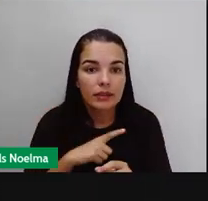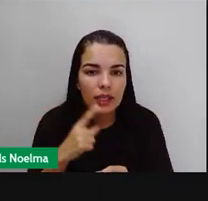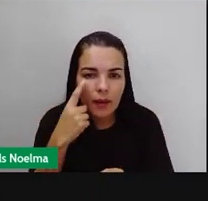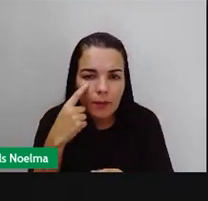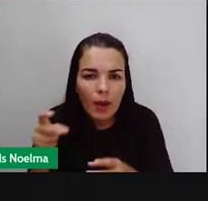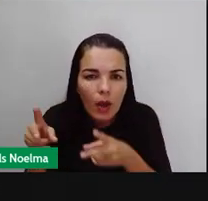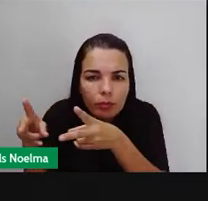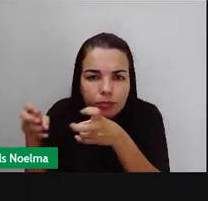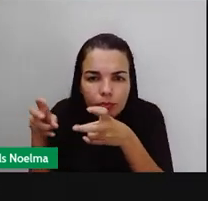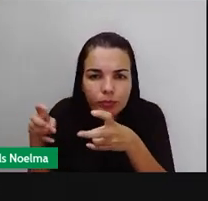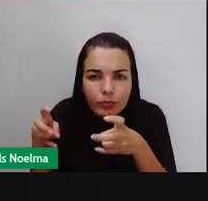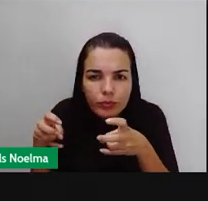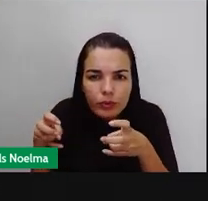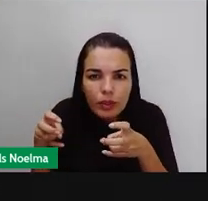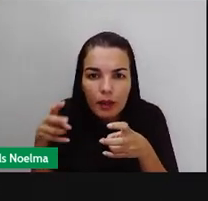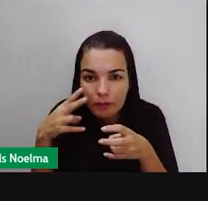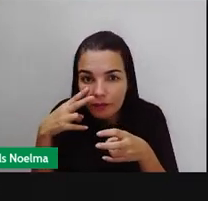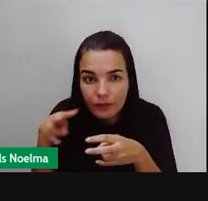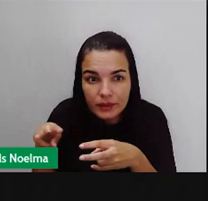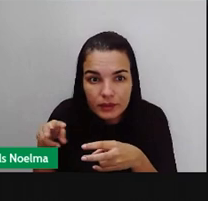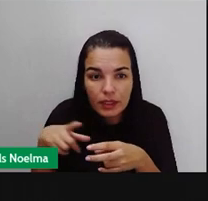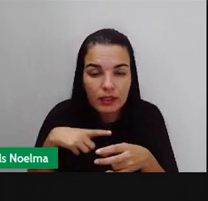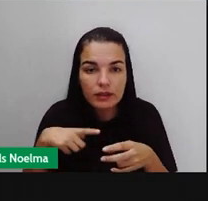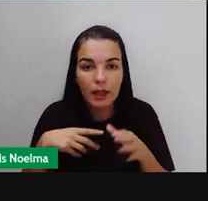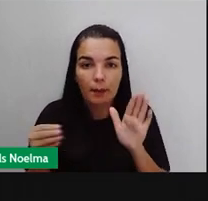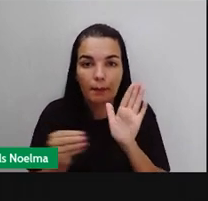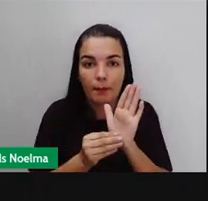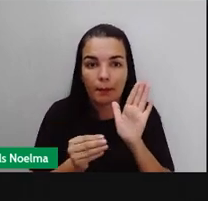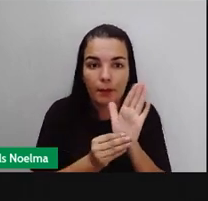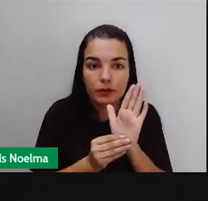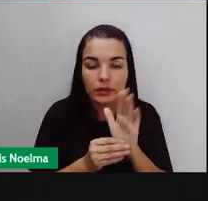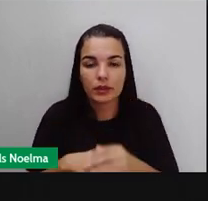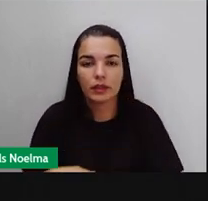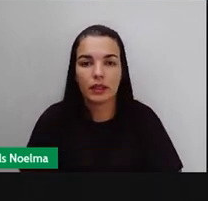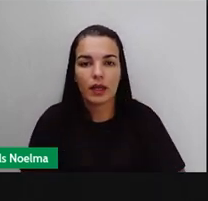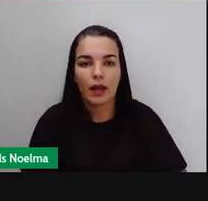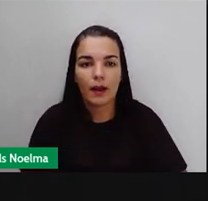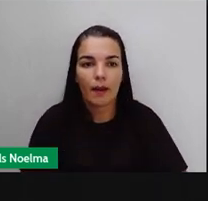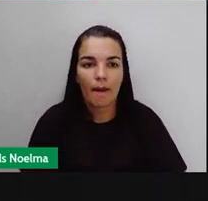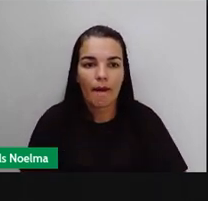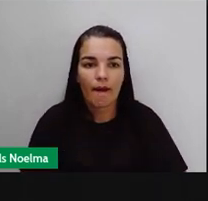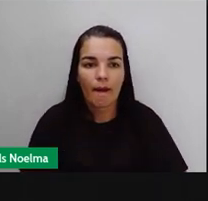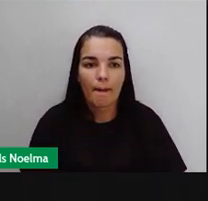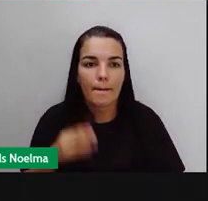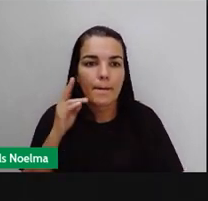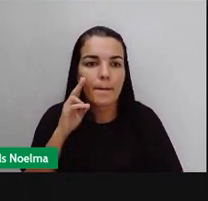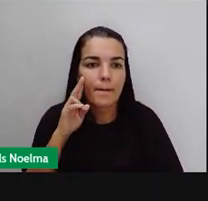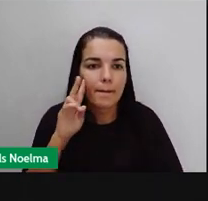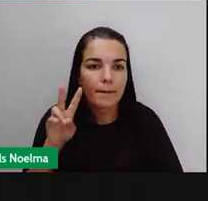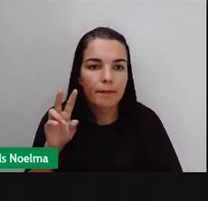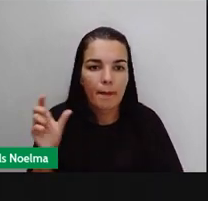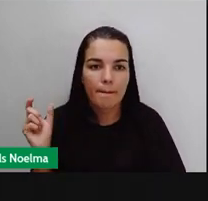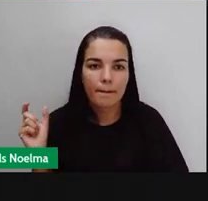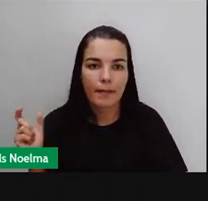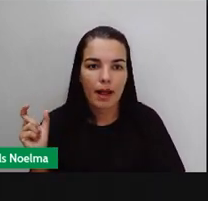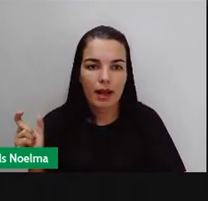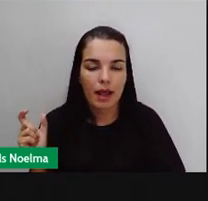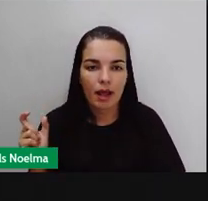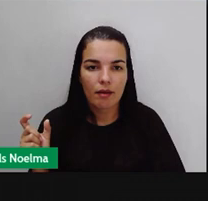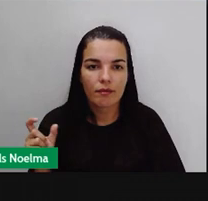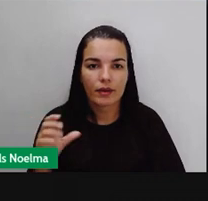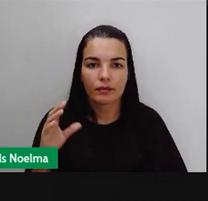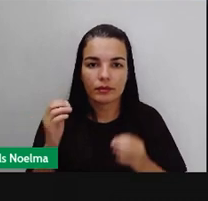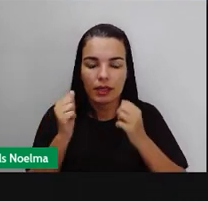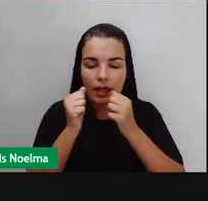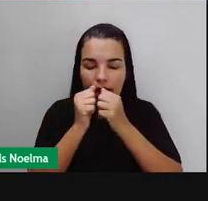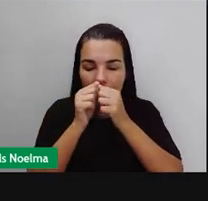estão destacadas aí dentro desse texto, como clara, delicado, estendidos, quentes,